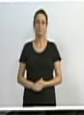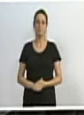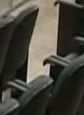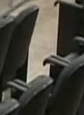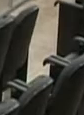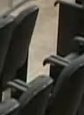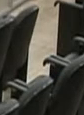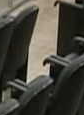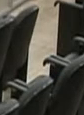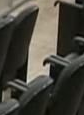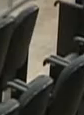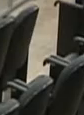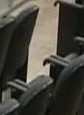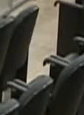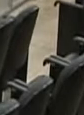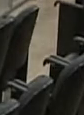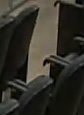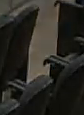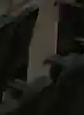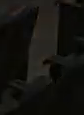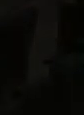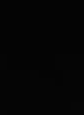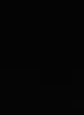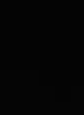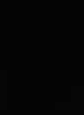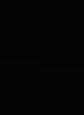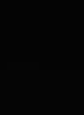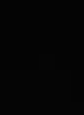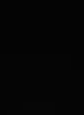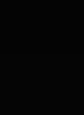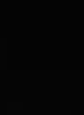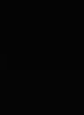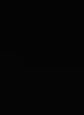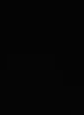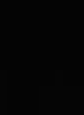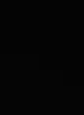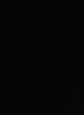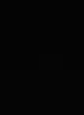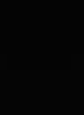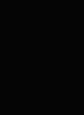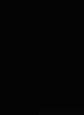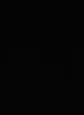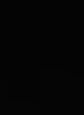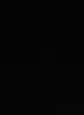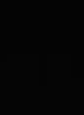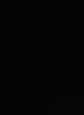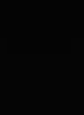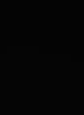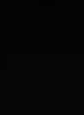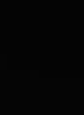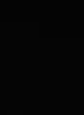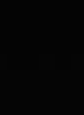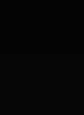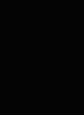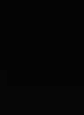Municipal. E também queria deixar como sugestão, se me permitem, que nós, passado esse período